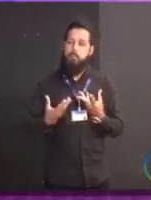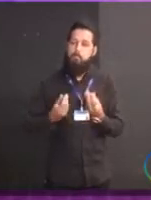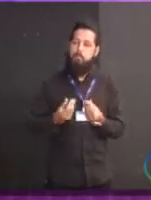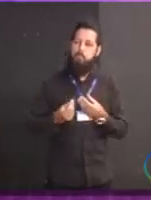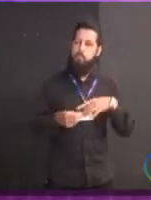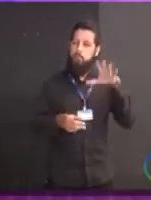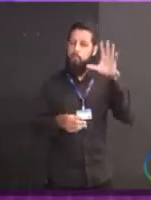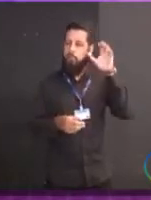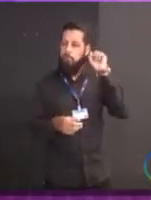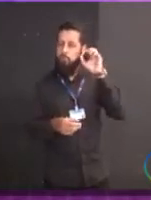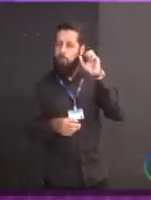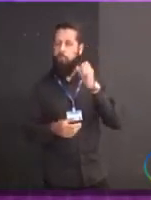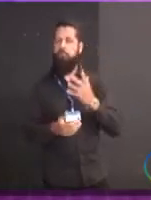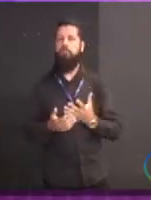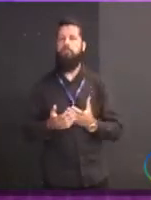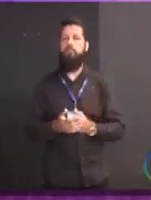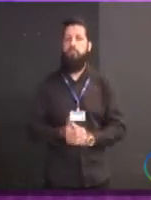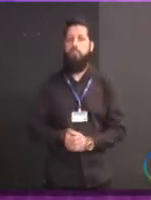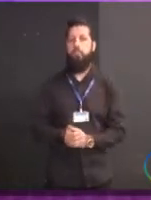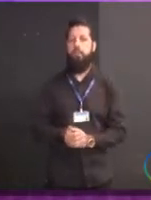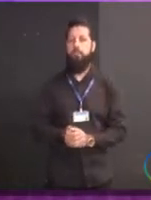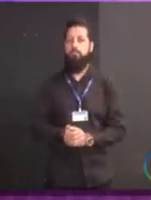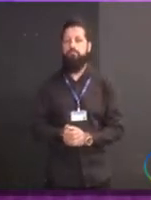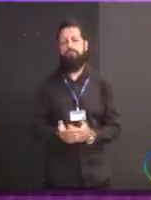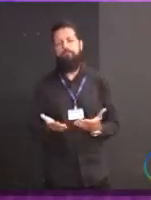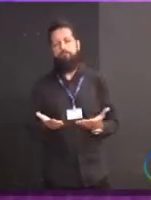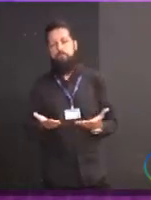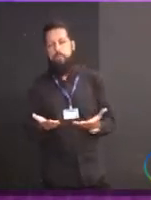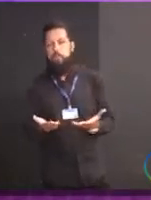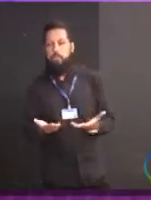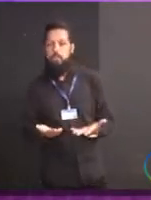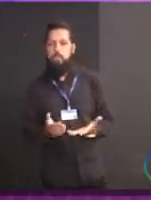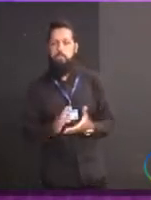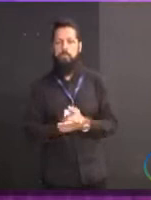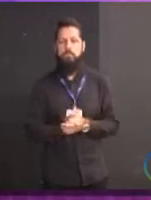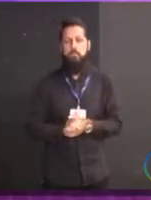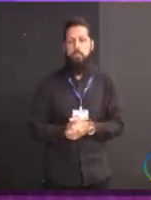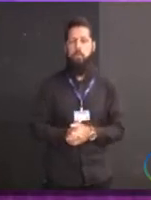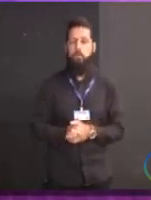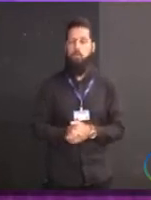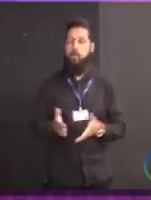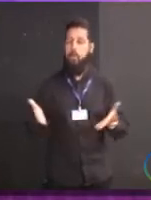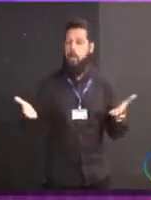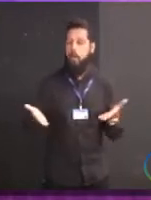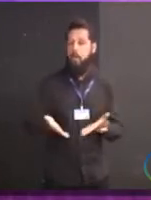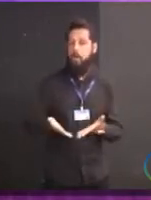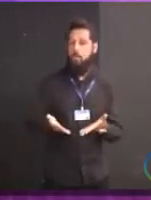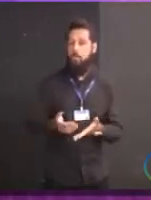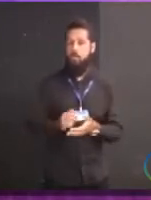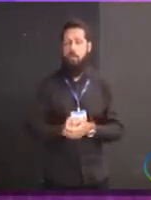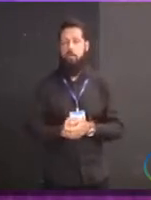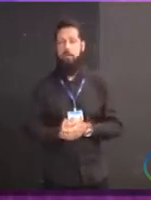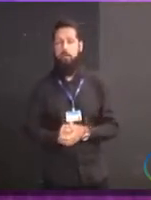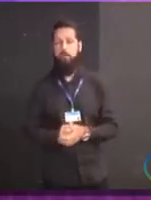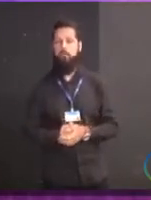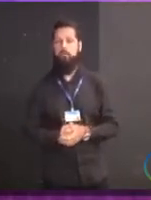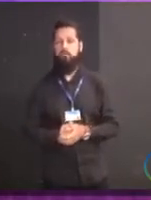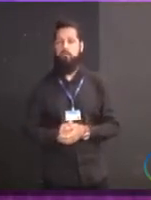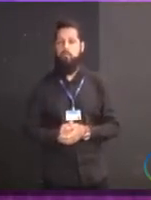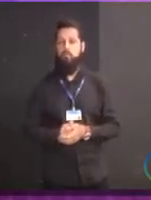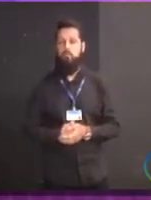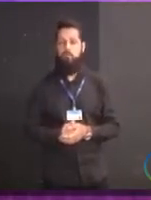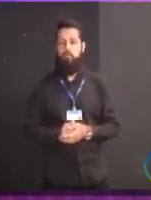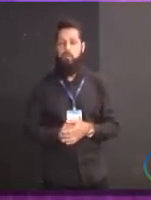mim. Então, ao invés de eu ser um papagaio de Chico Xavier, vamos trazer aqui ao palco